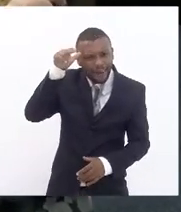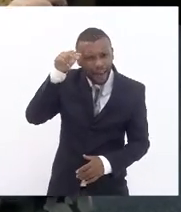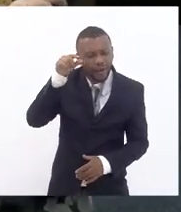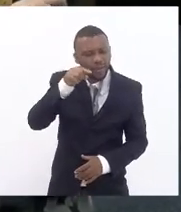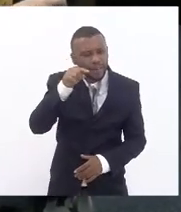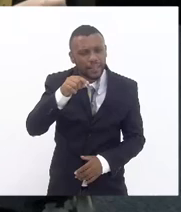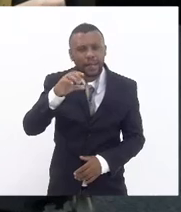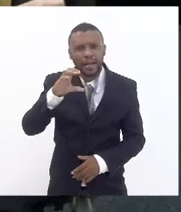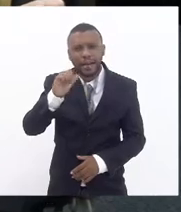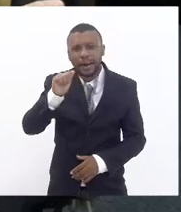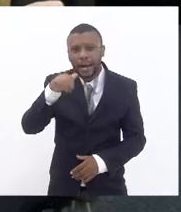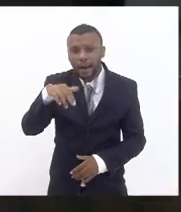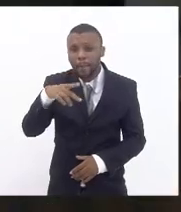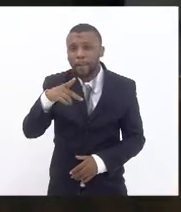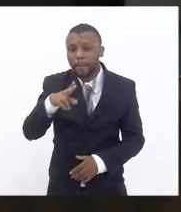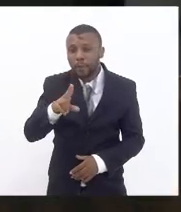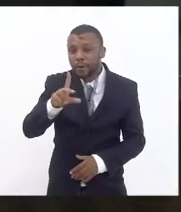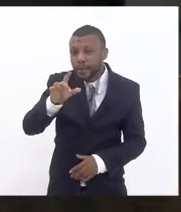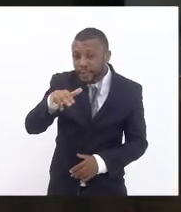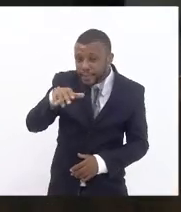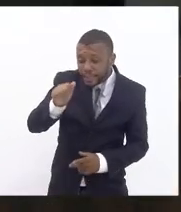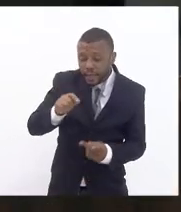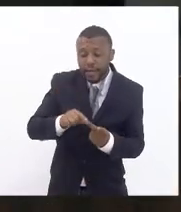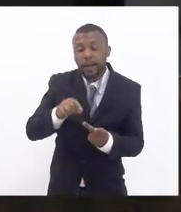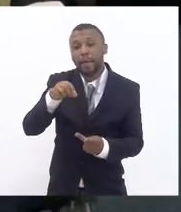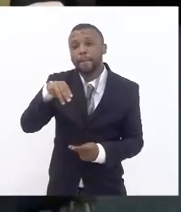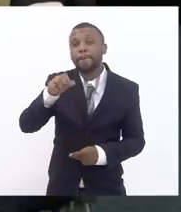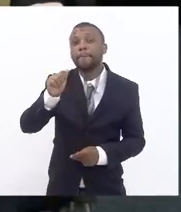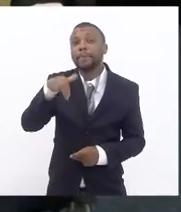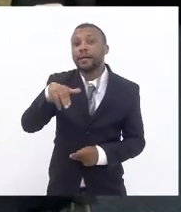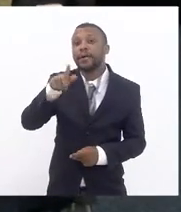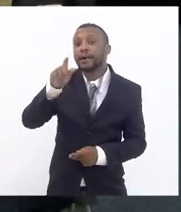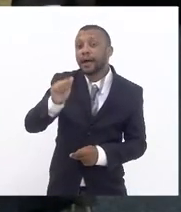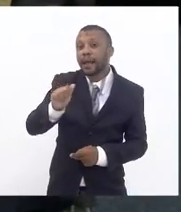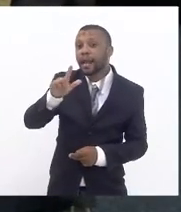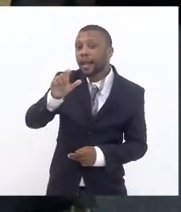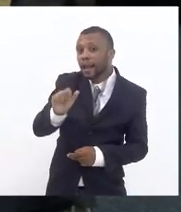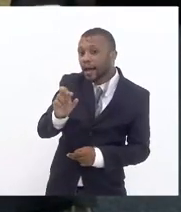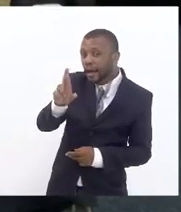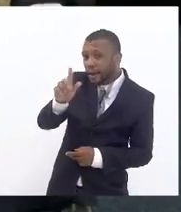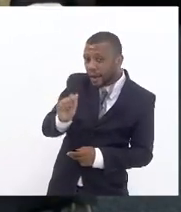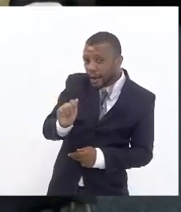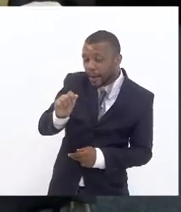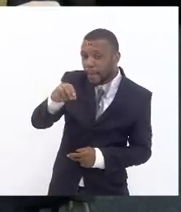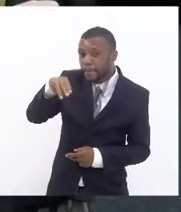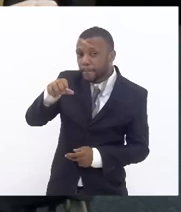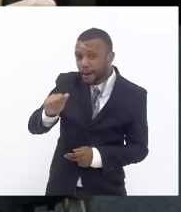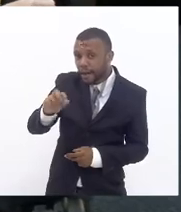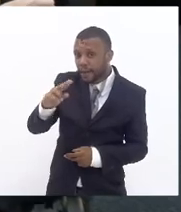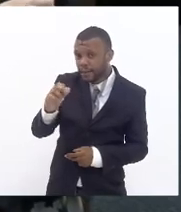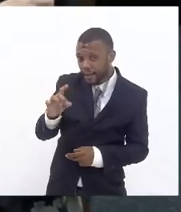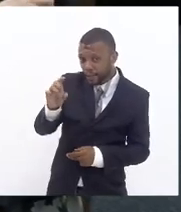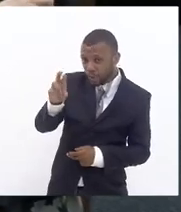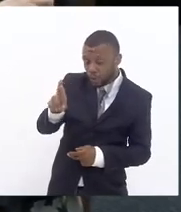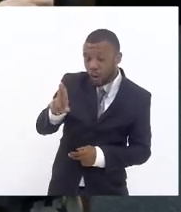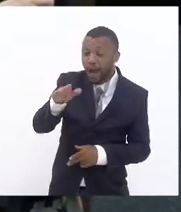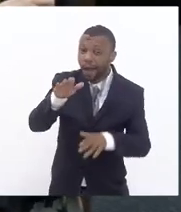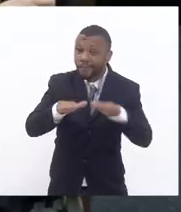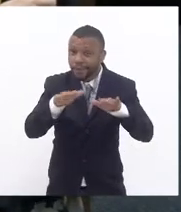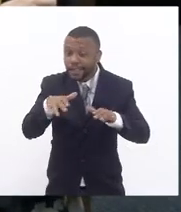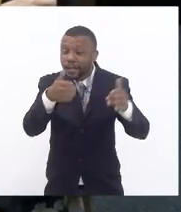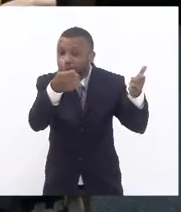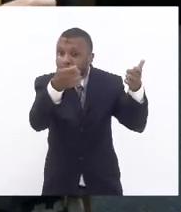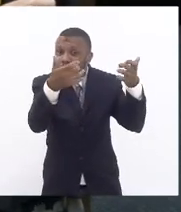sei... Campolina, Quarto de Milha, Mangalarga Machador. Mangalarga Machador, que ele me cantava o